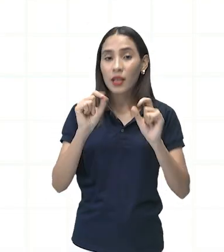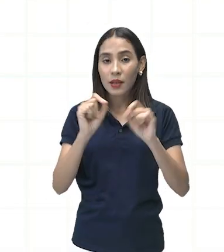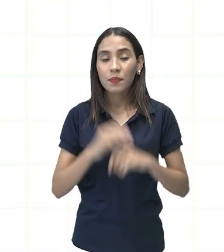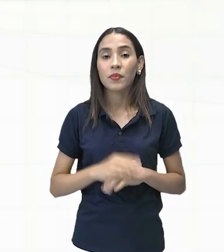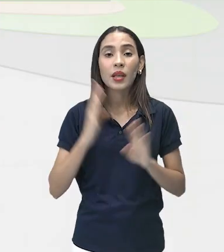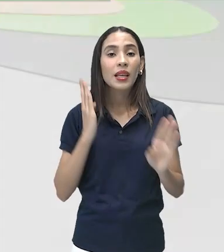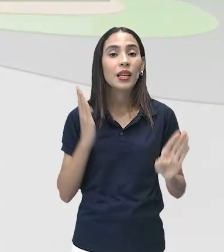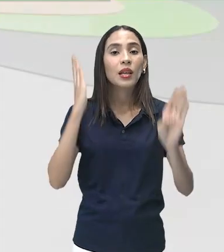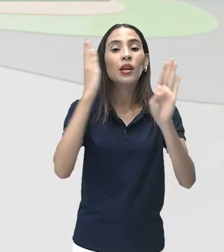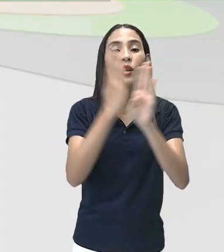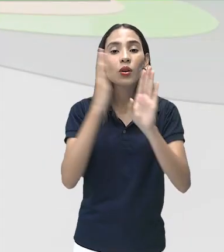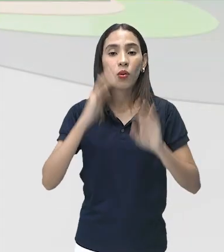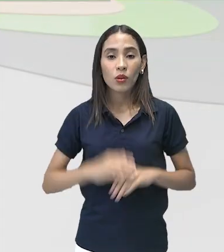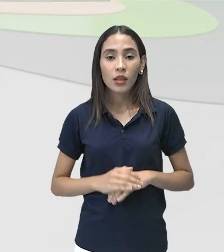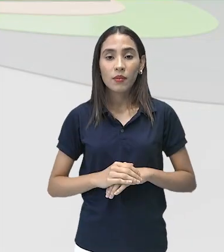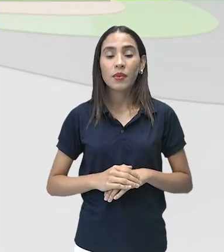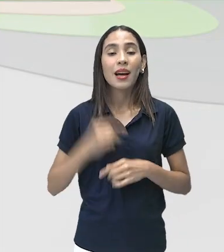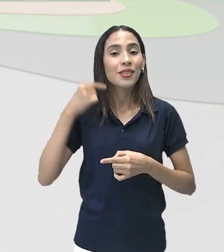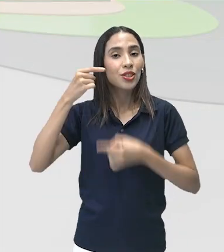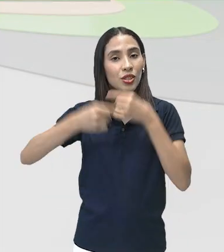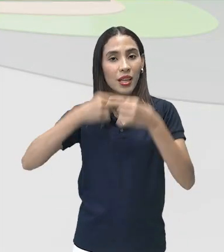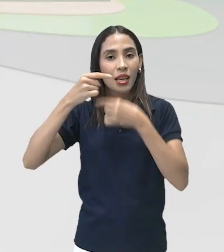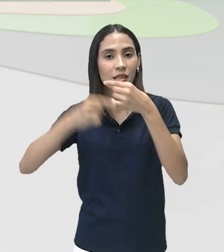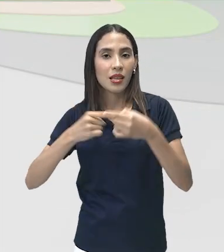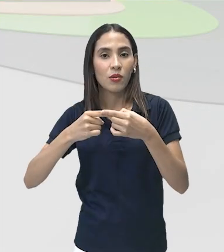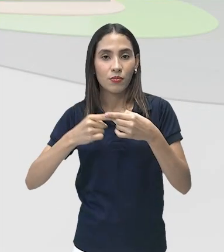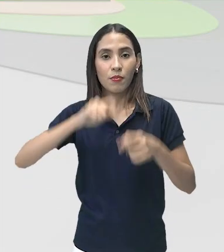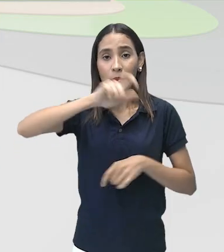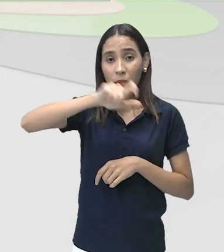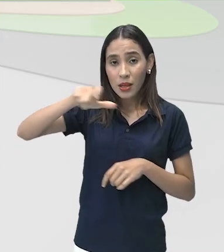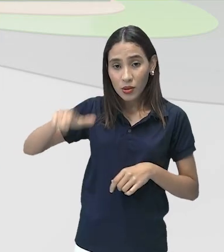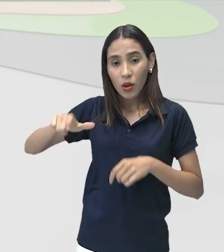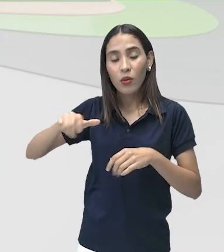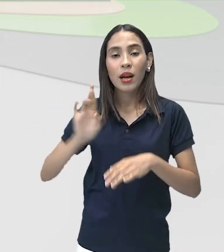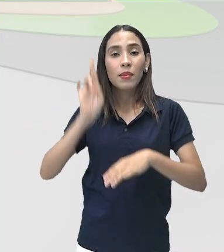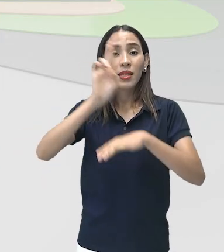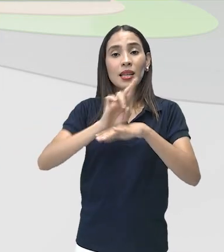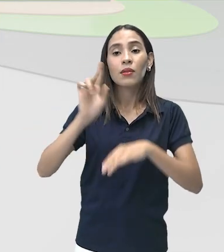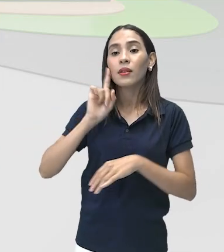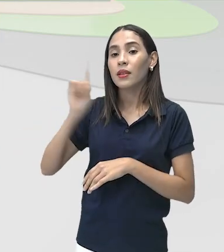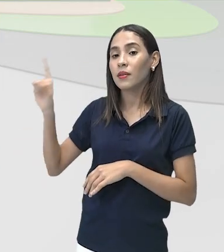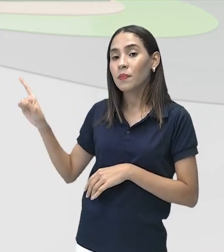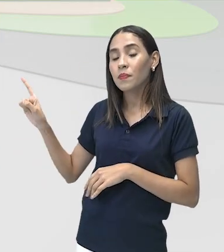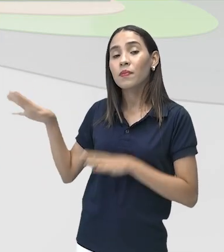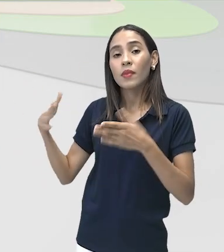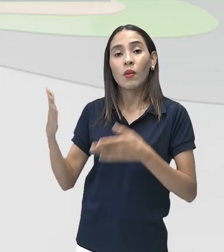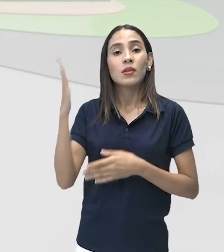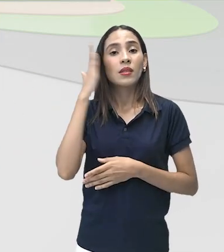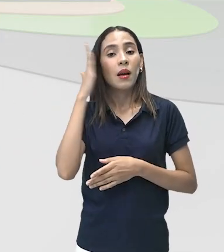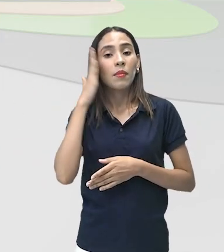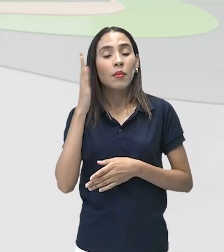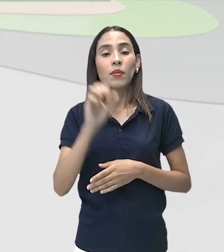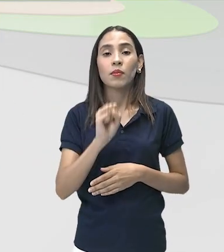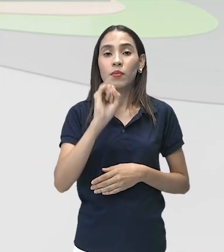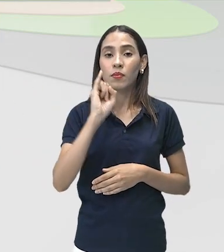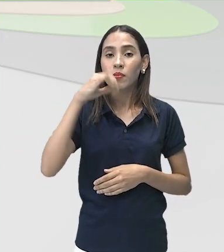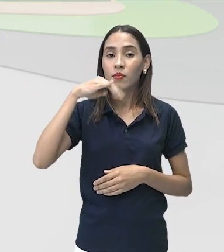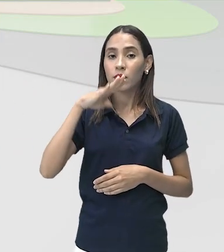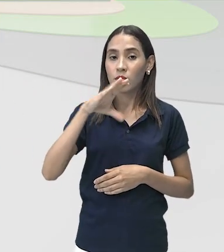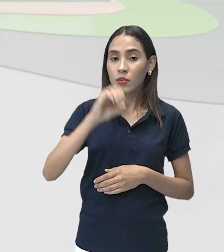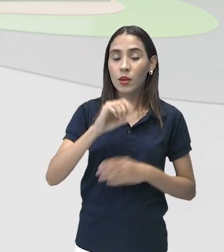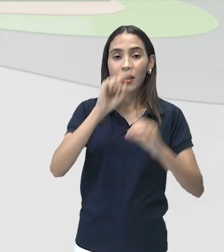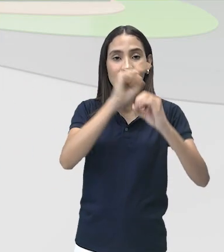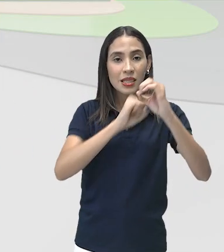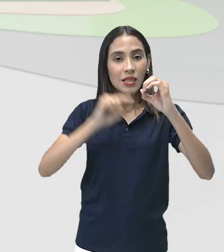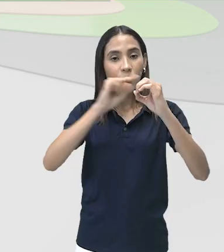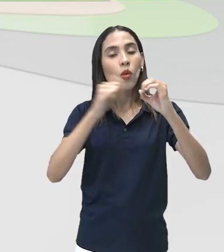a identificar a geração desses indivíduos, como representado aqui. Então, já sabemos que os símbolos, o círculo